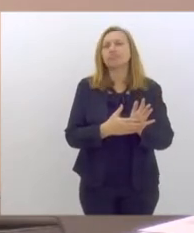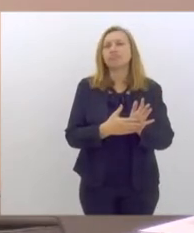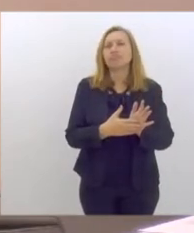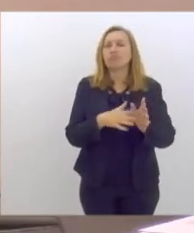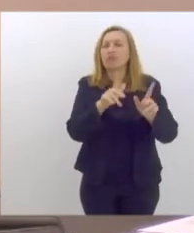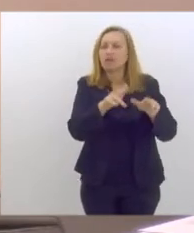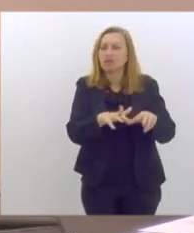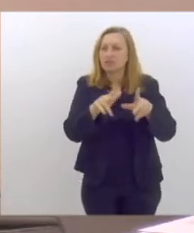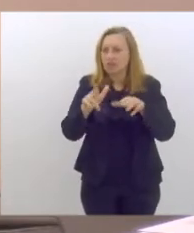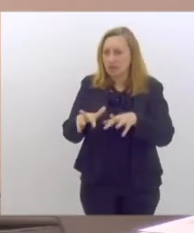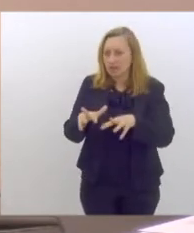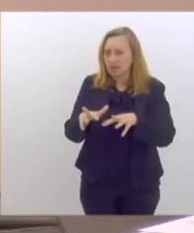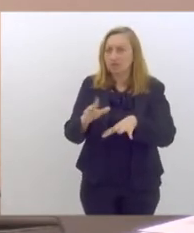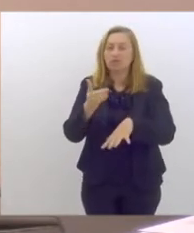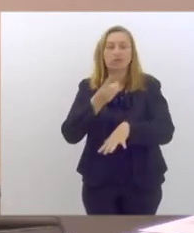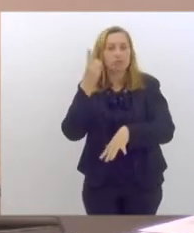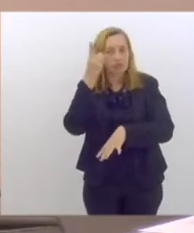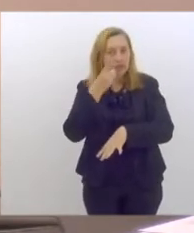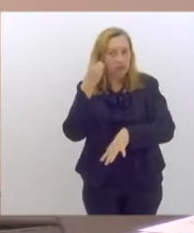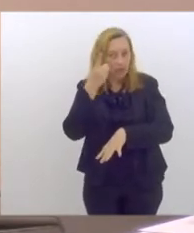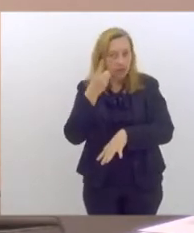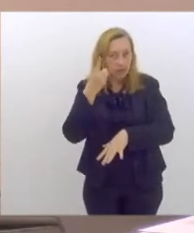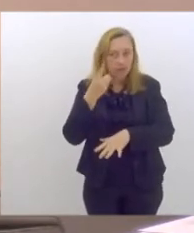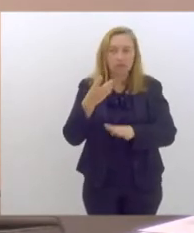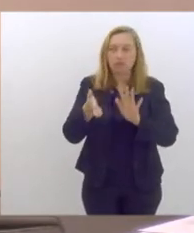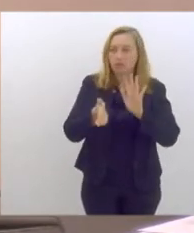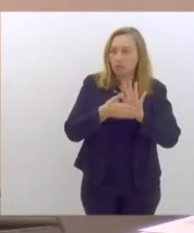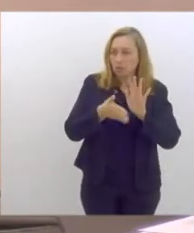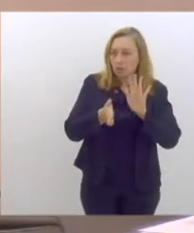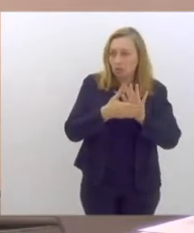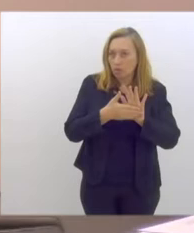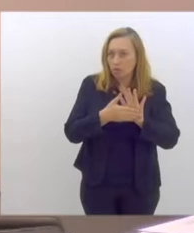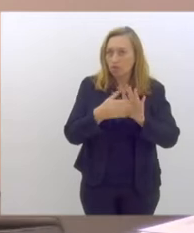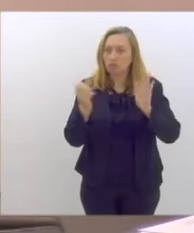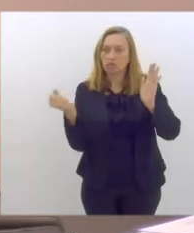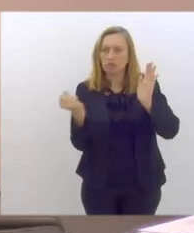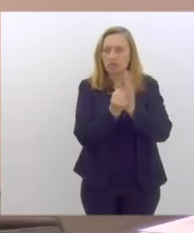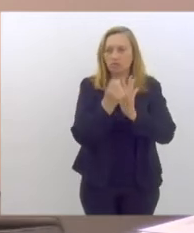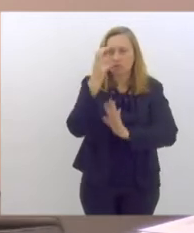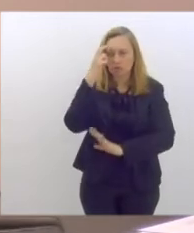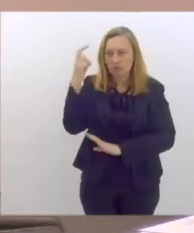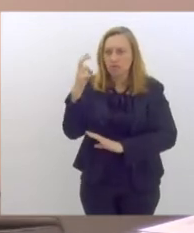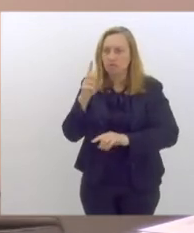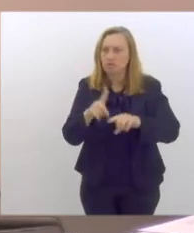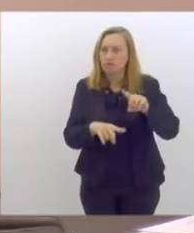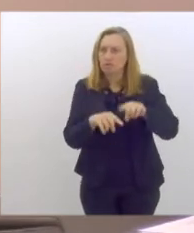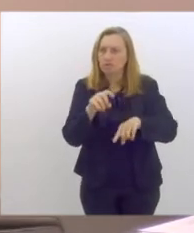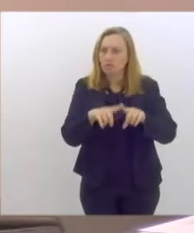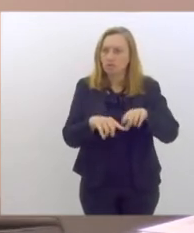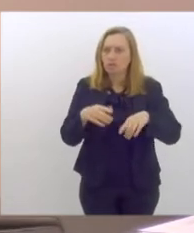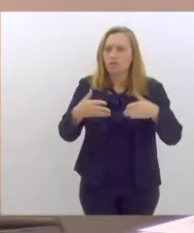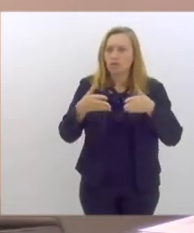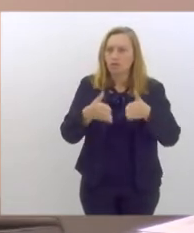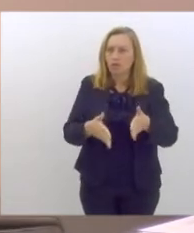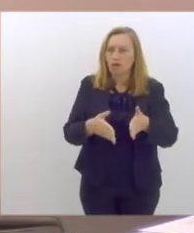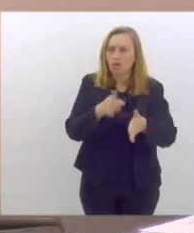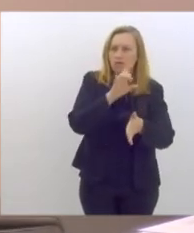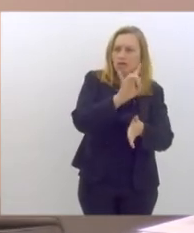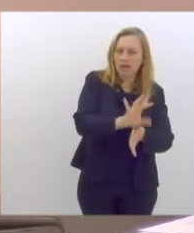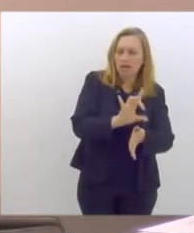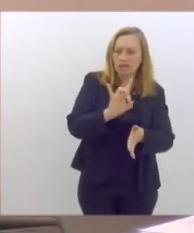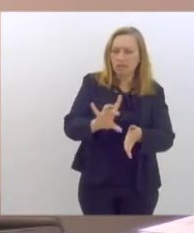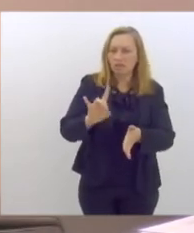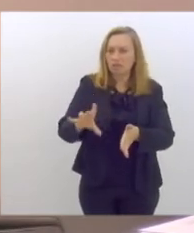diversos parlamentares propõem o patrimônio cultural e material especificando cada